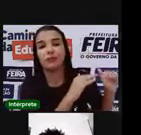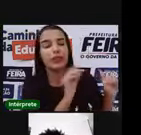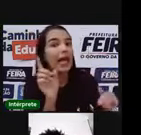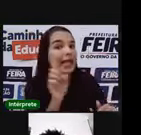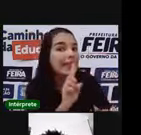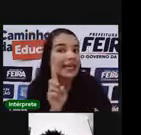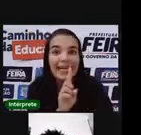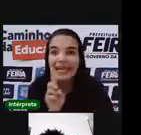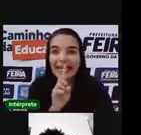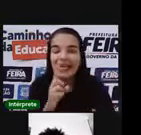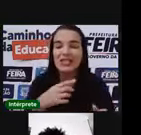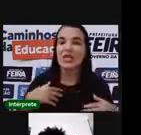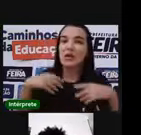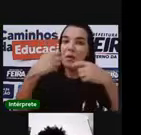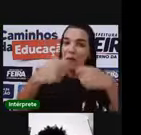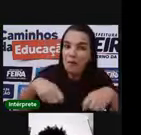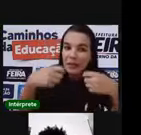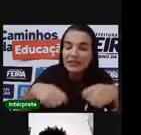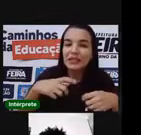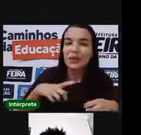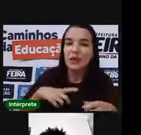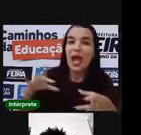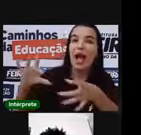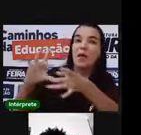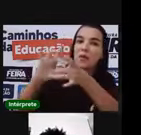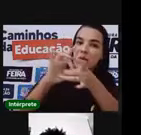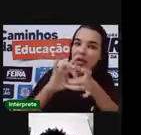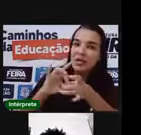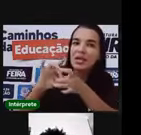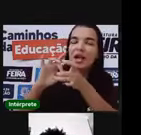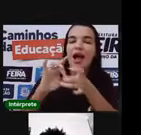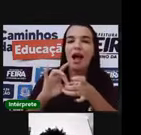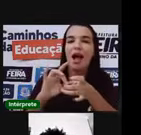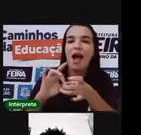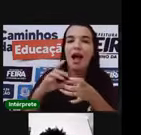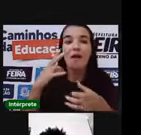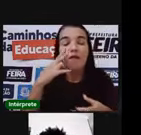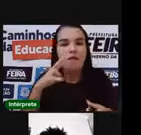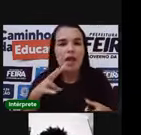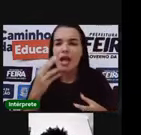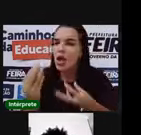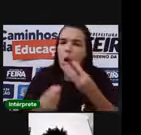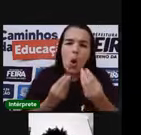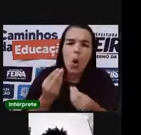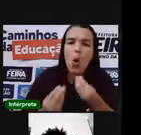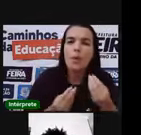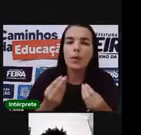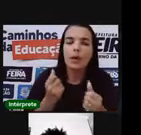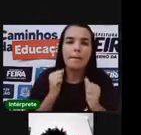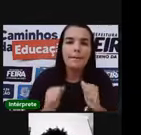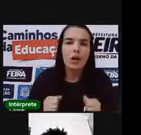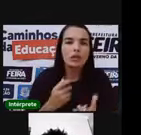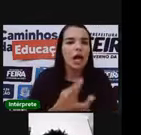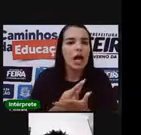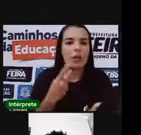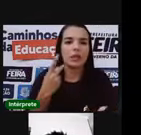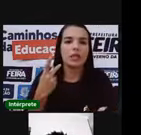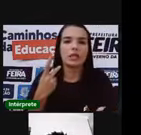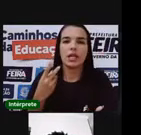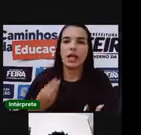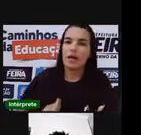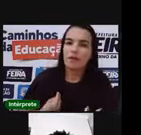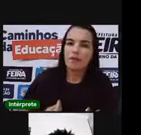tá? Então, eu devo criar maneiras e práticas na minha vivência, na sala de aula e na escola,